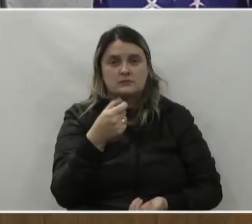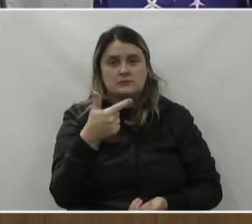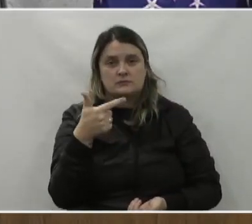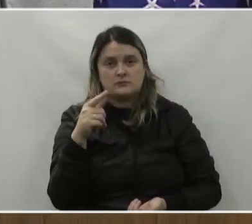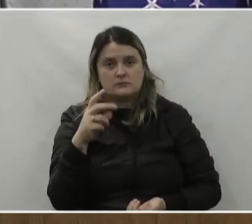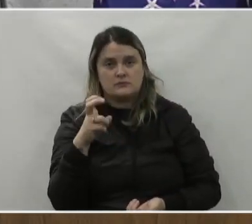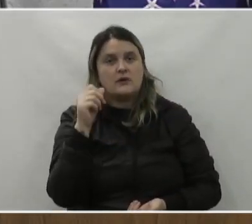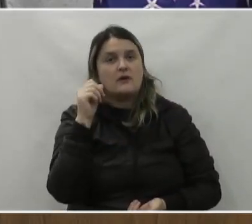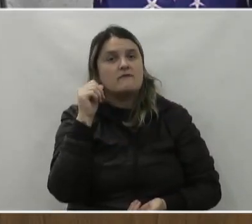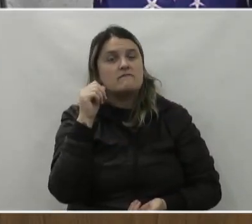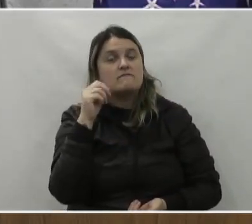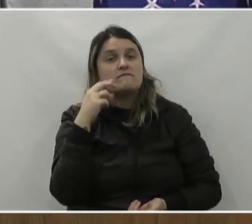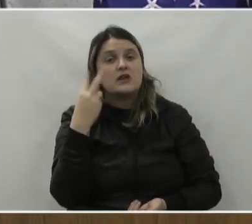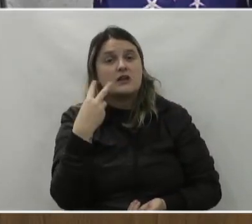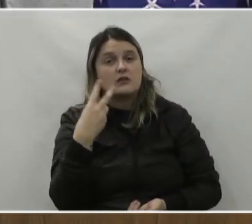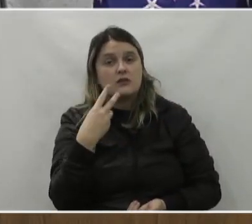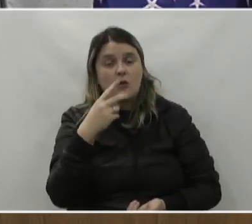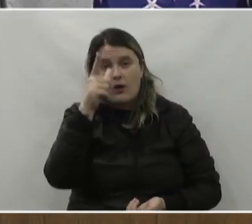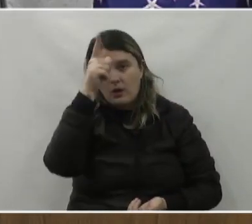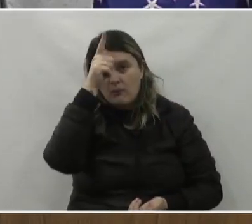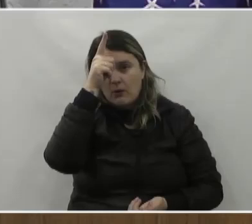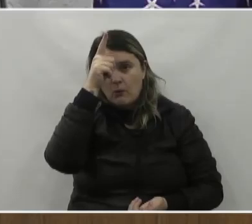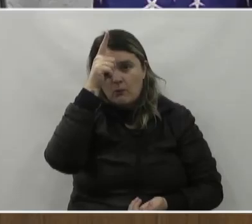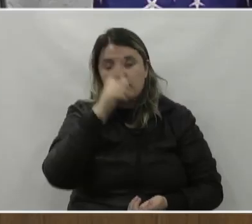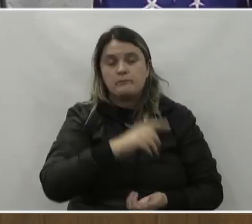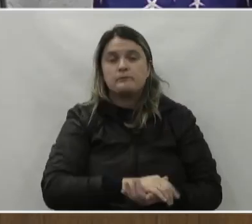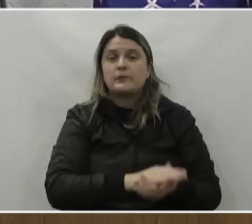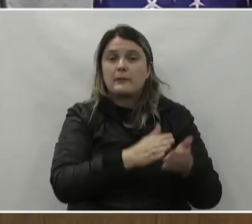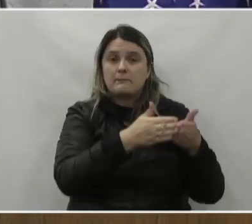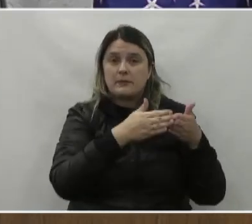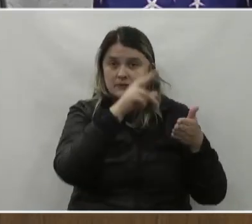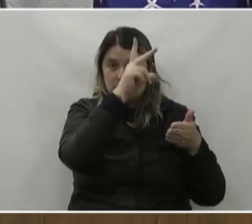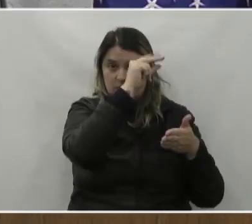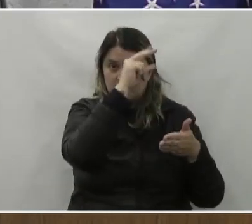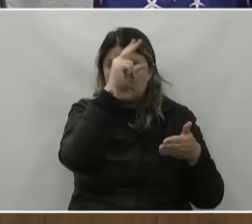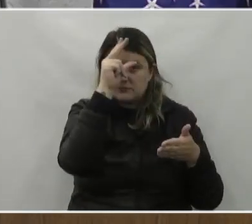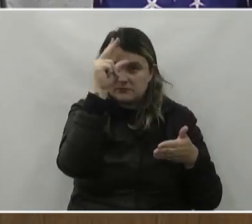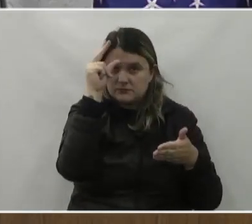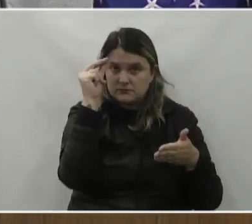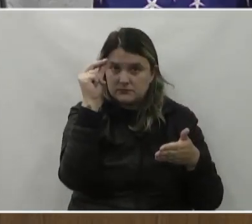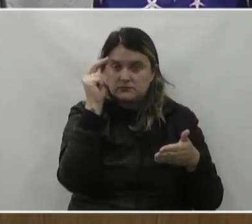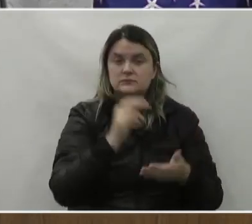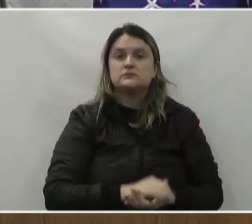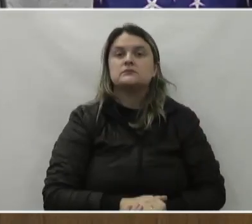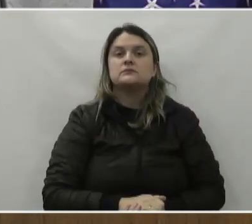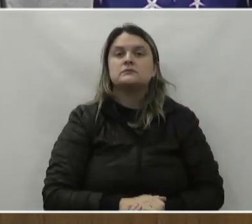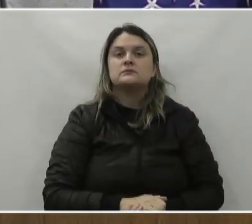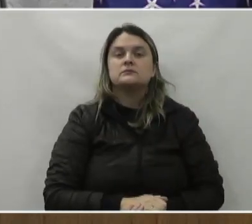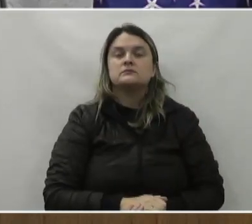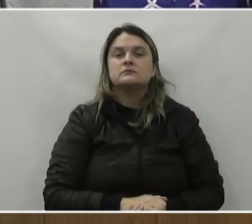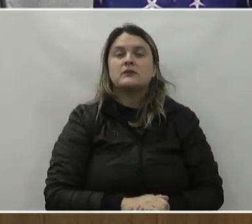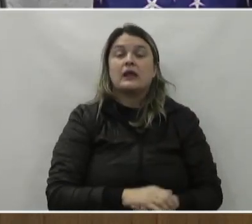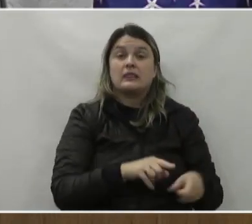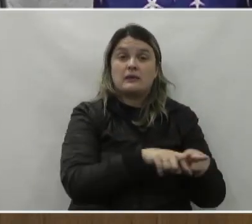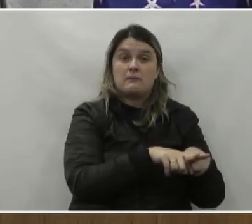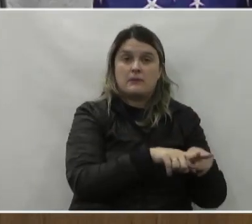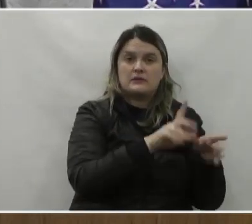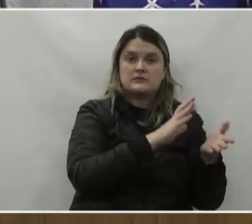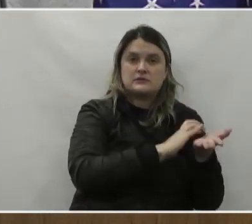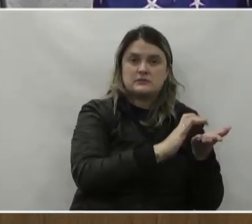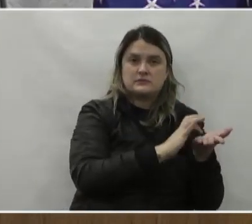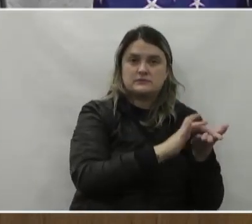251/2025, do vereador Alemão da Agropecuária, ao Poder Executivo Municipal, por meio da